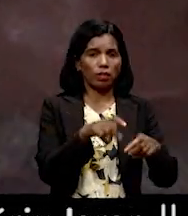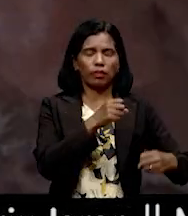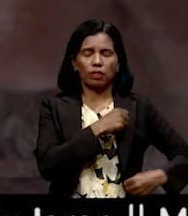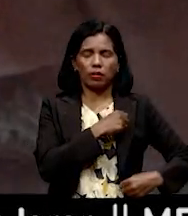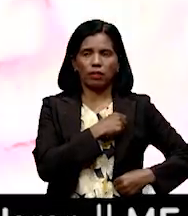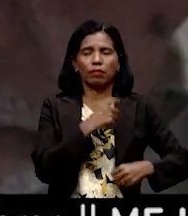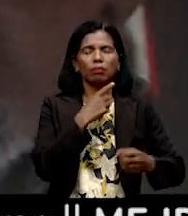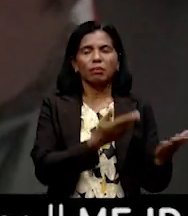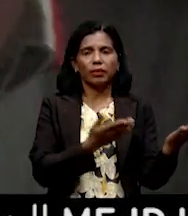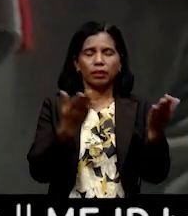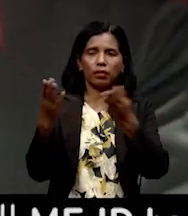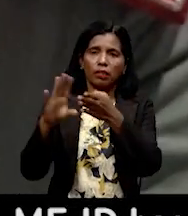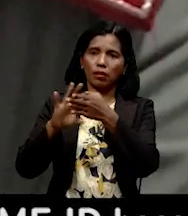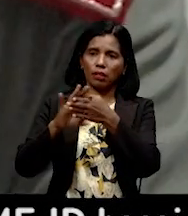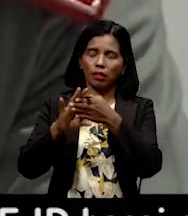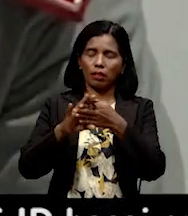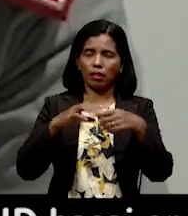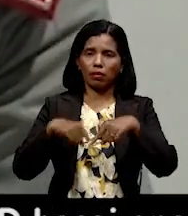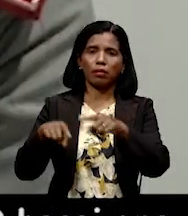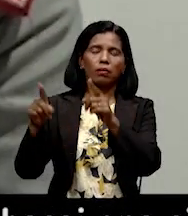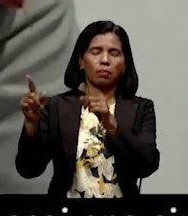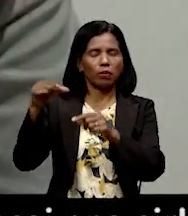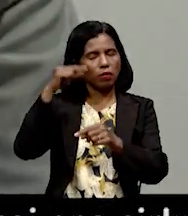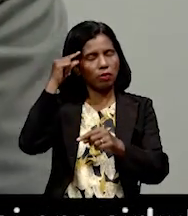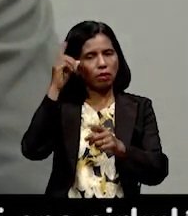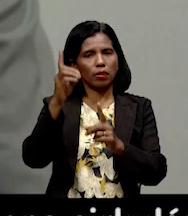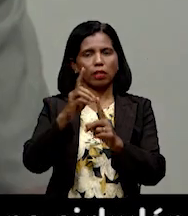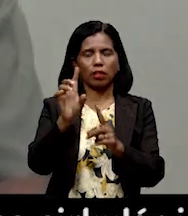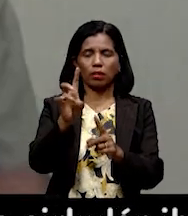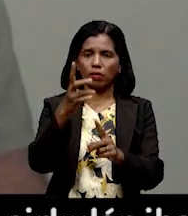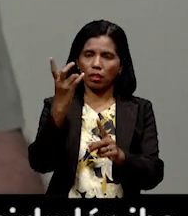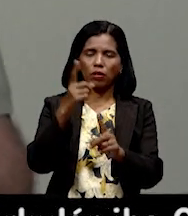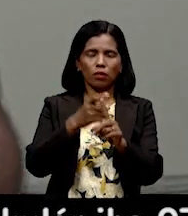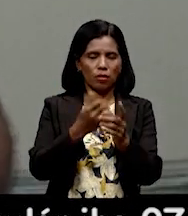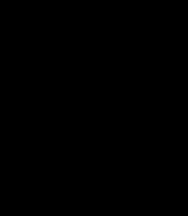reforma ba governo e a loron sanura sinhito fulang nem Clementino Maia, ZMN.